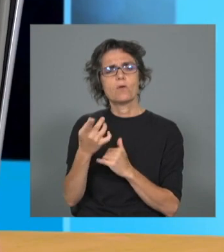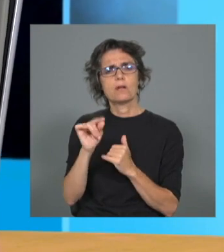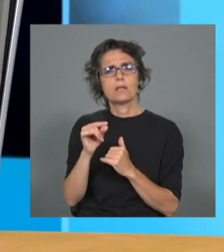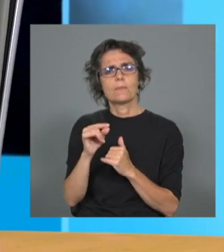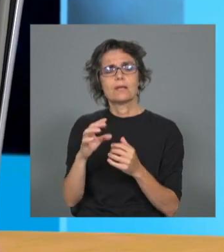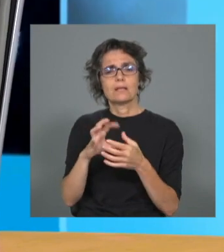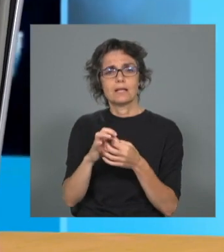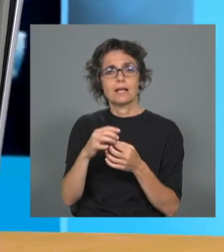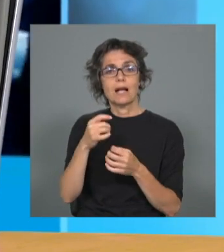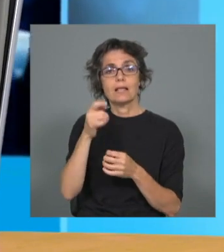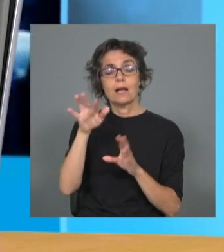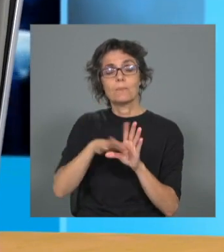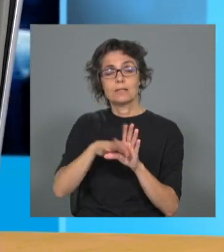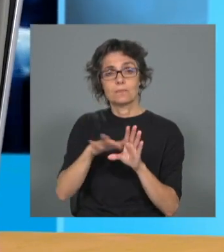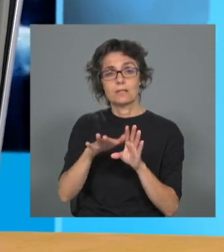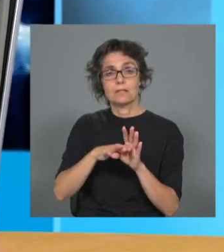e a participação